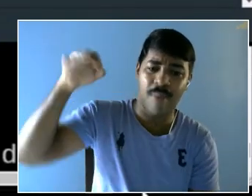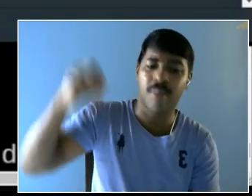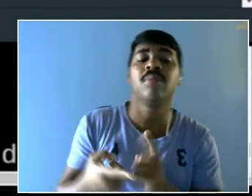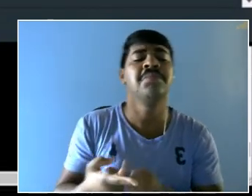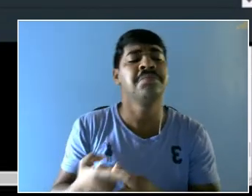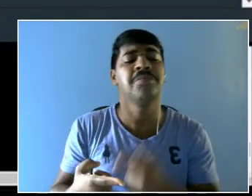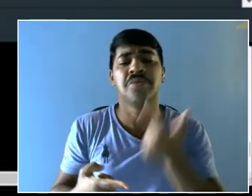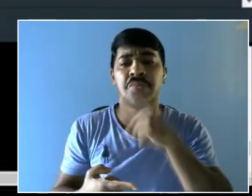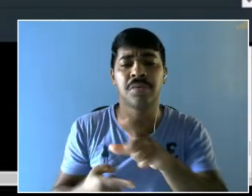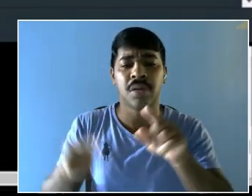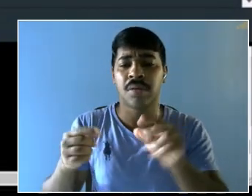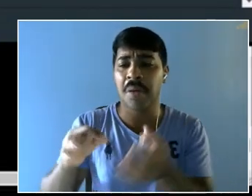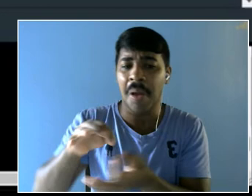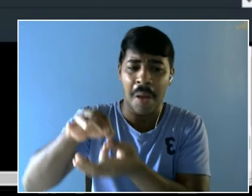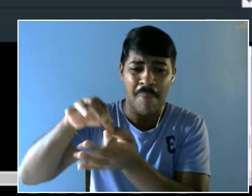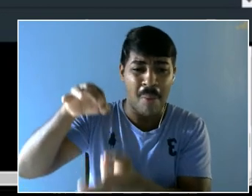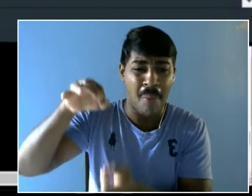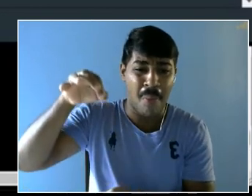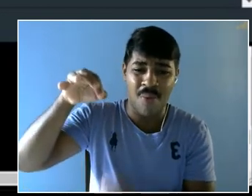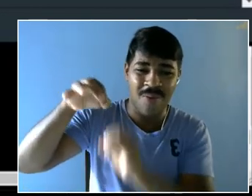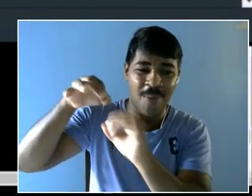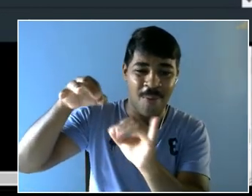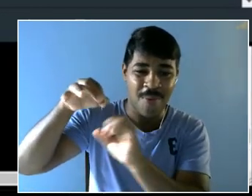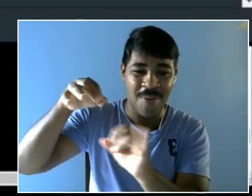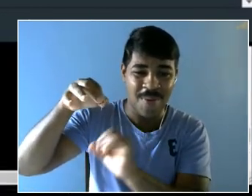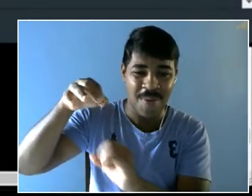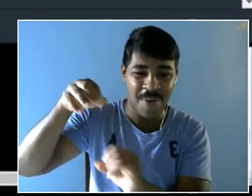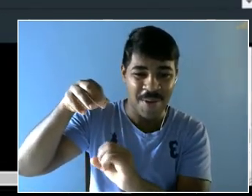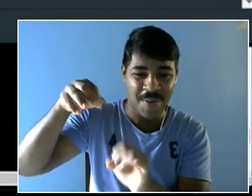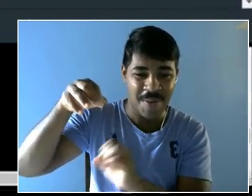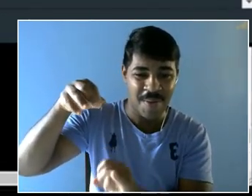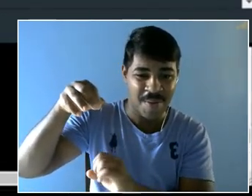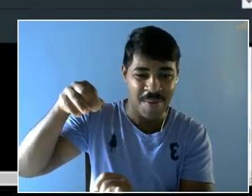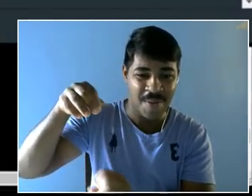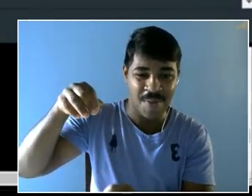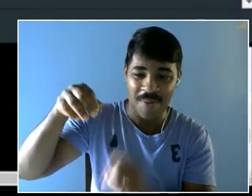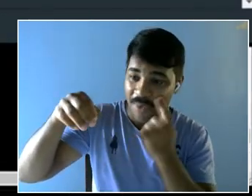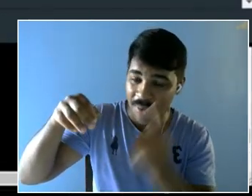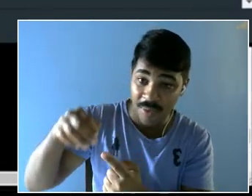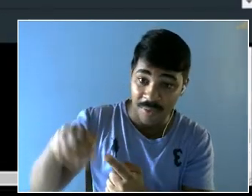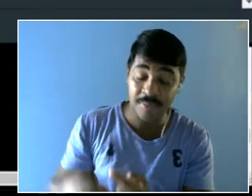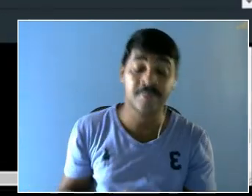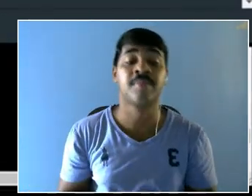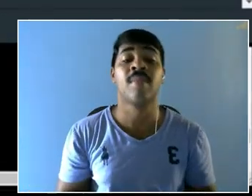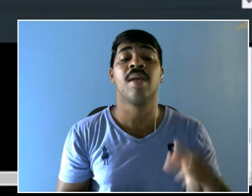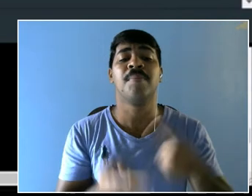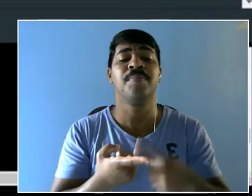aqui? Por que aconteceu isso com esse programa? Bom, diferente do C,